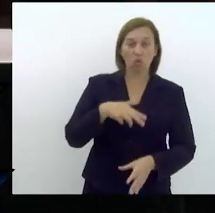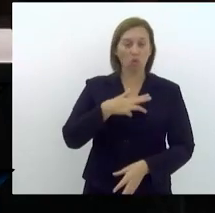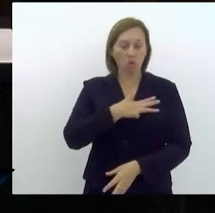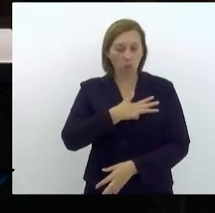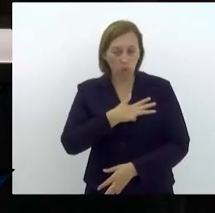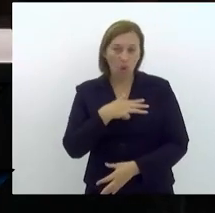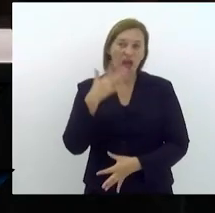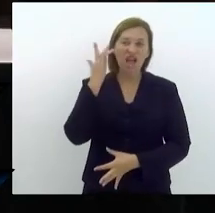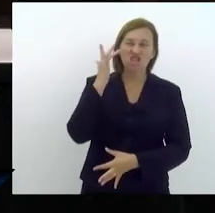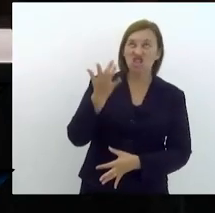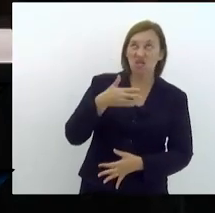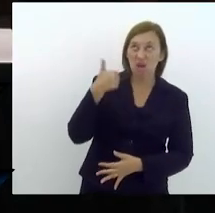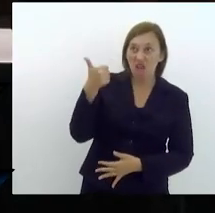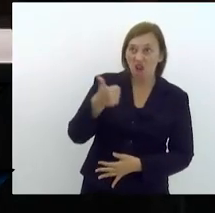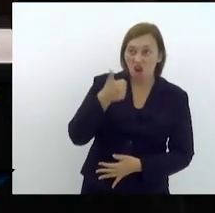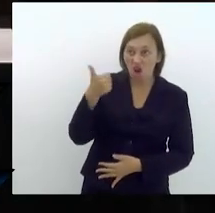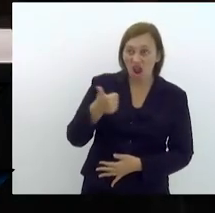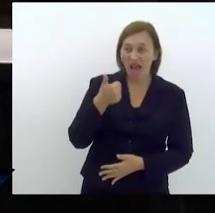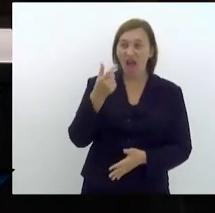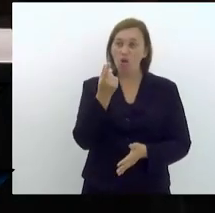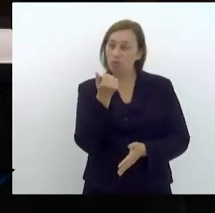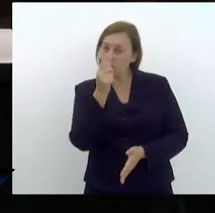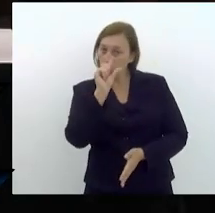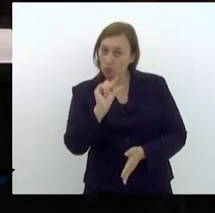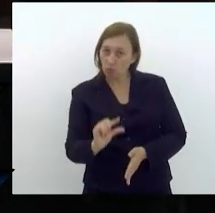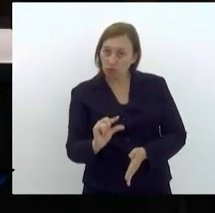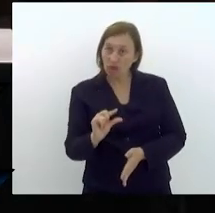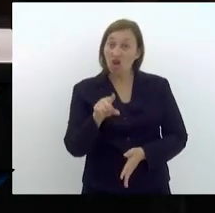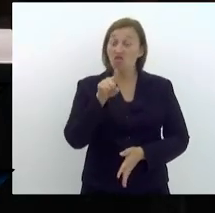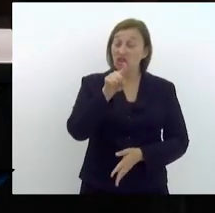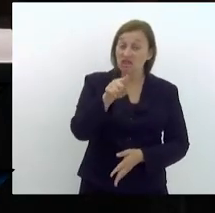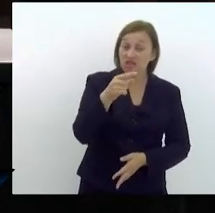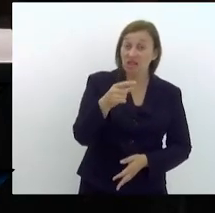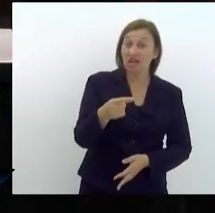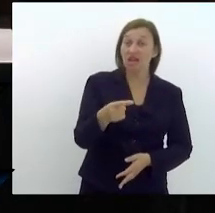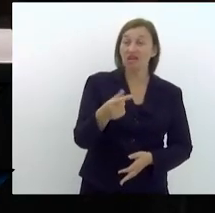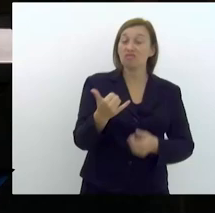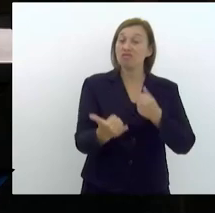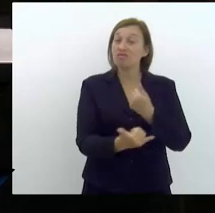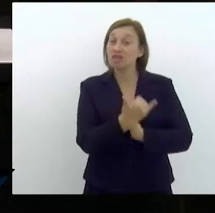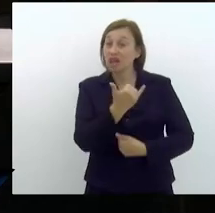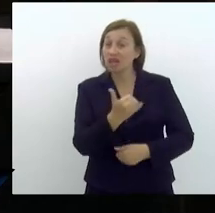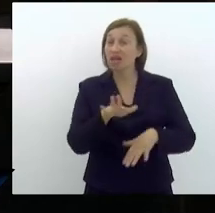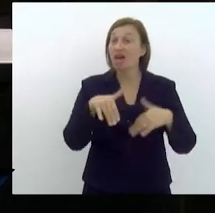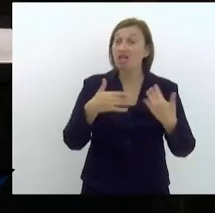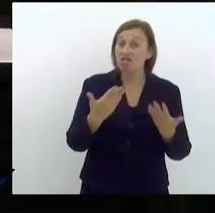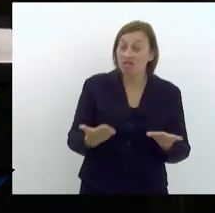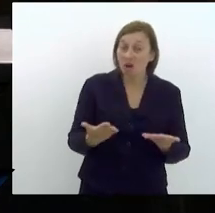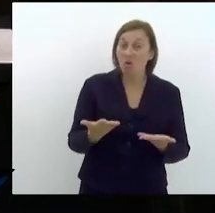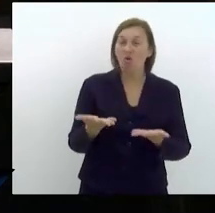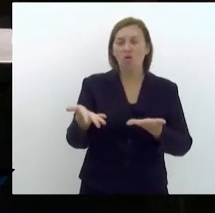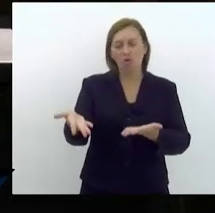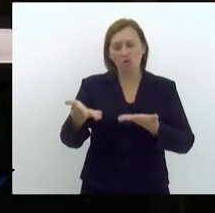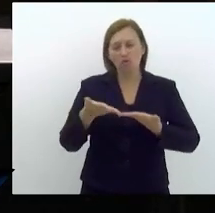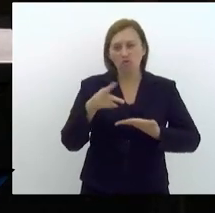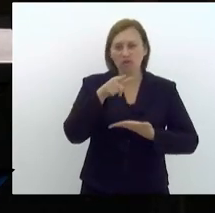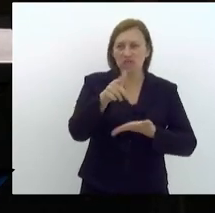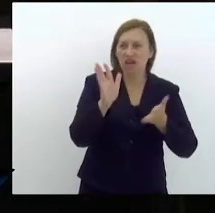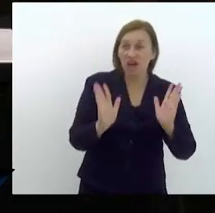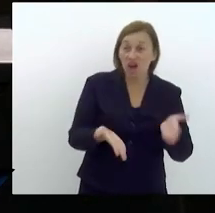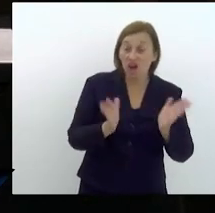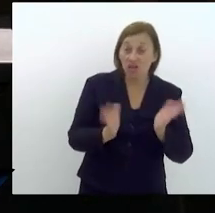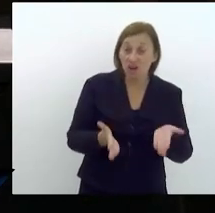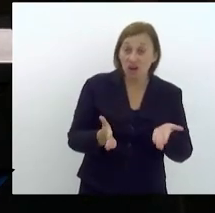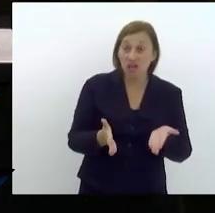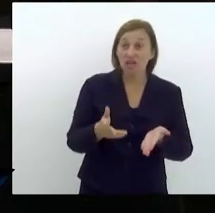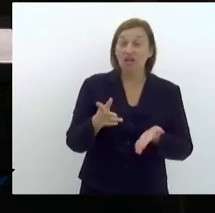as coisas iam melhorar que os preços iriam abaixar você foi enganado então convoca você a partir de agora faça